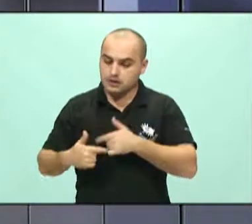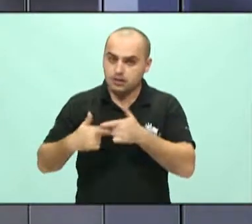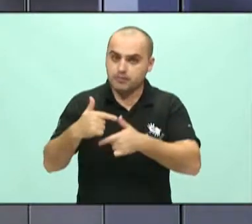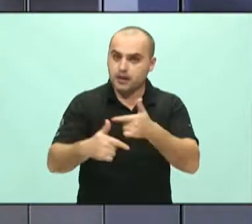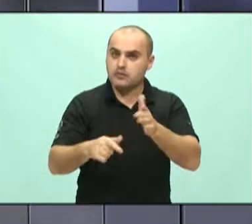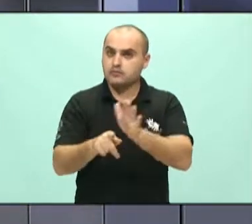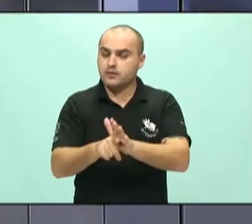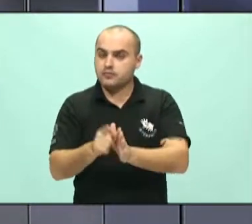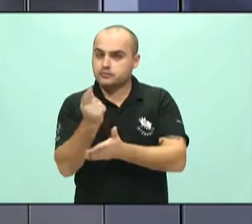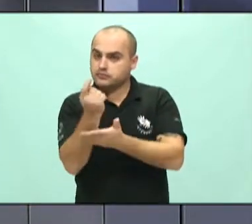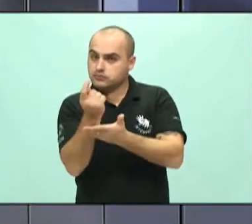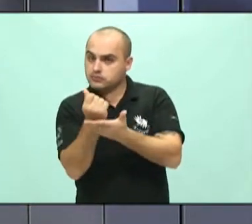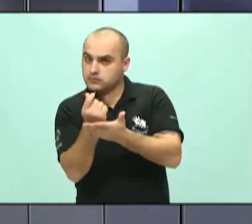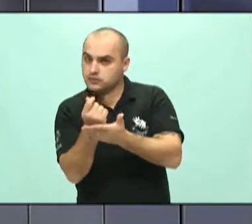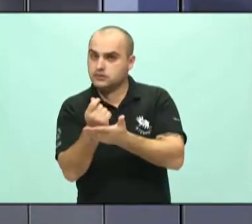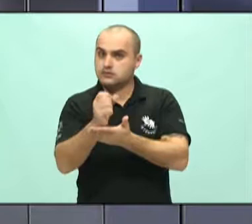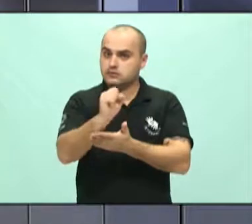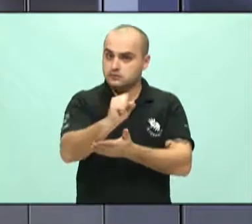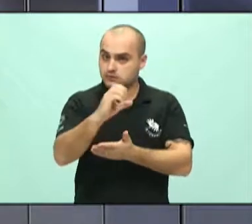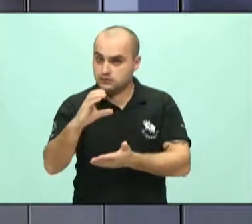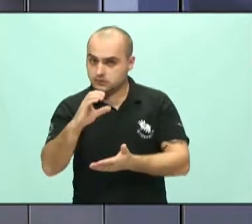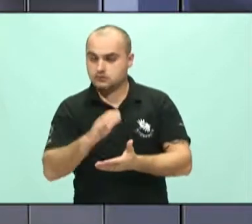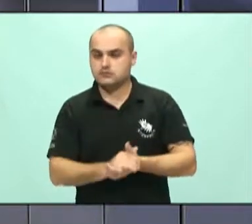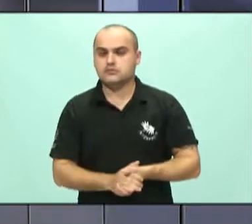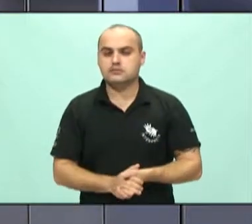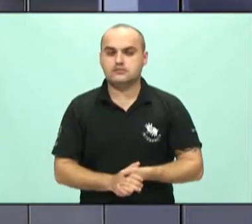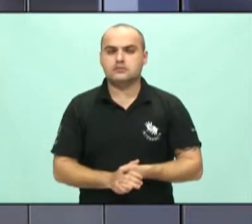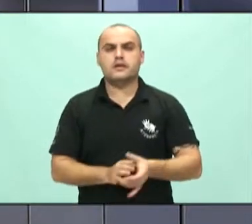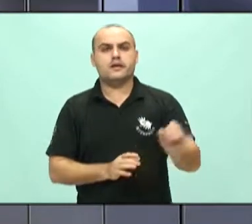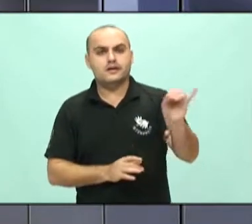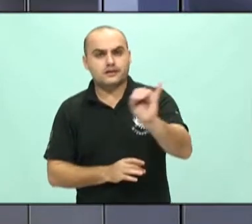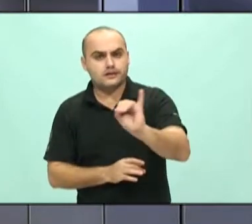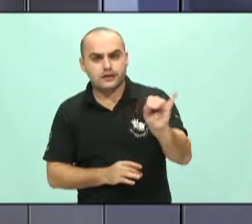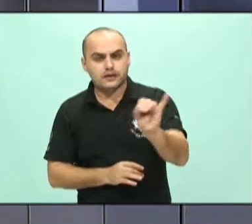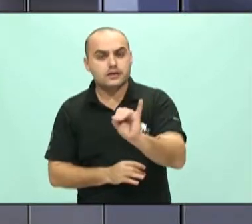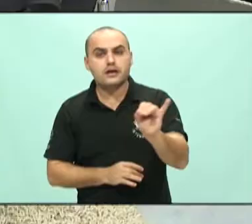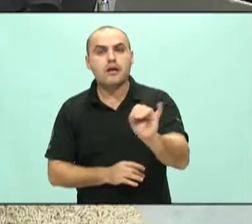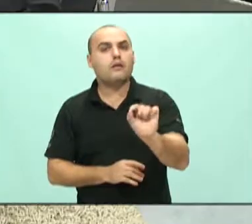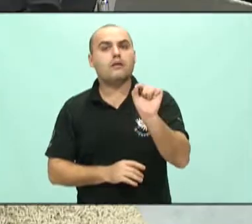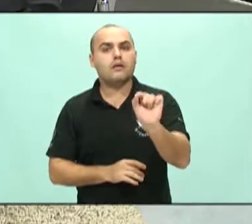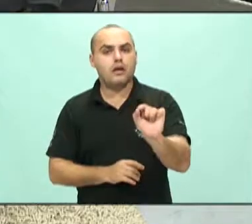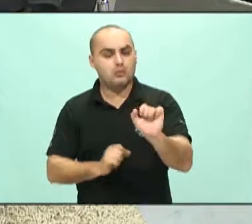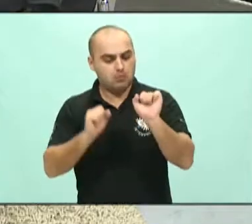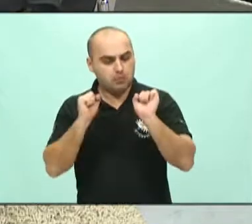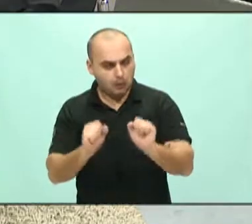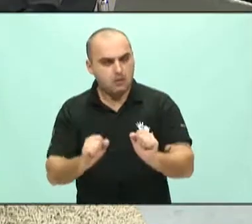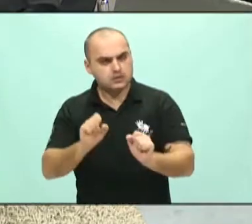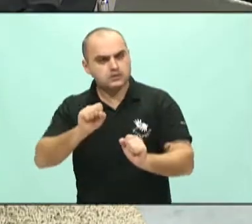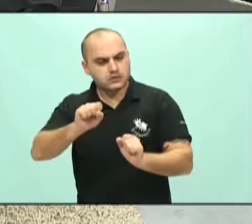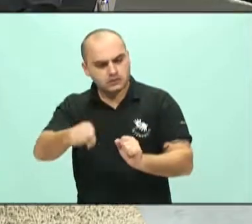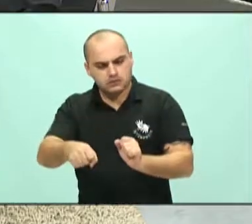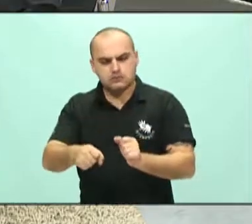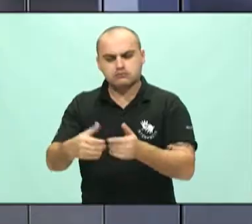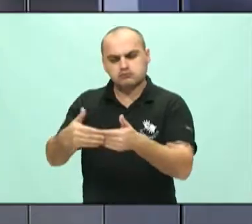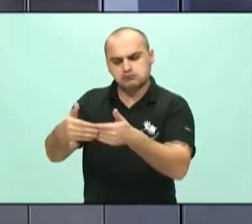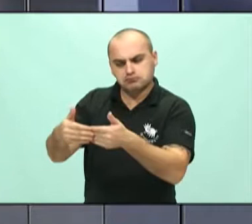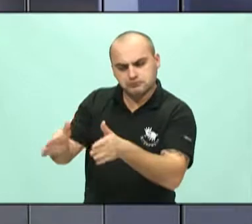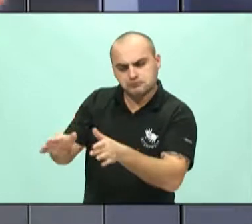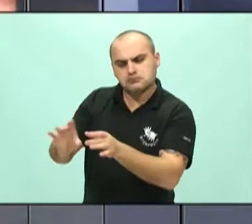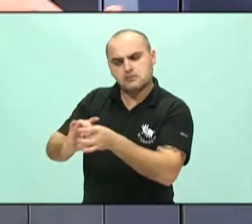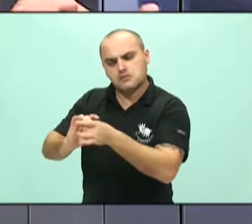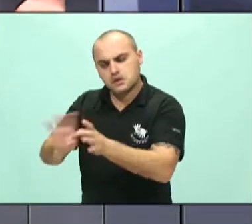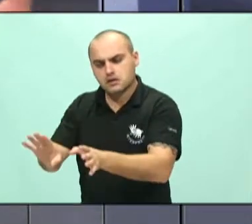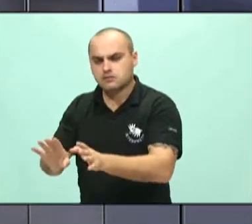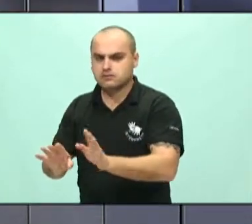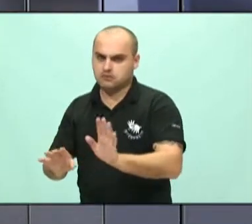econômicas do estado de Santa Catarina. Itajaí, sem dúvida nenhuma, pode abrir mão de algumas coisas. Claro, a